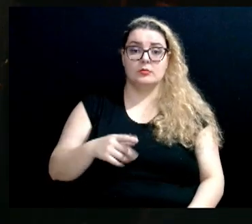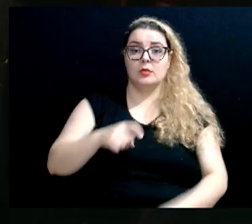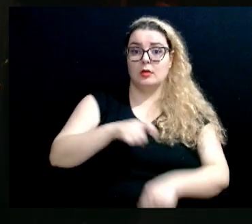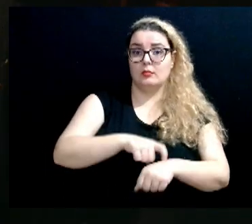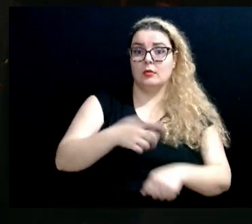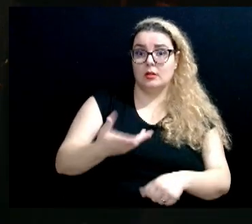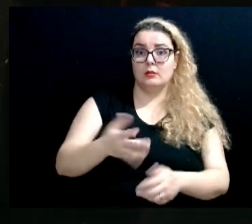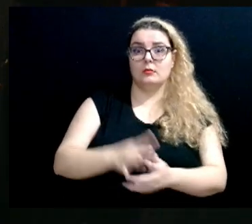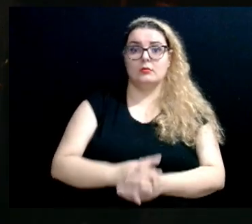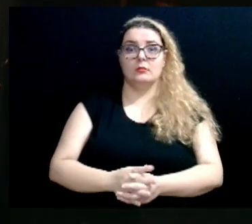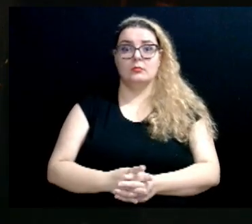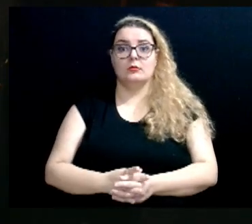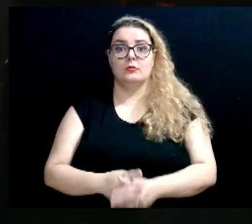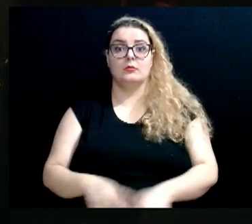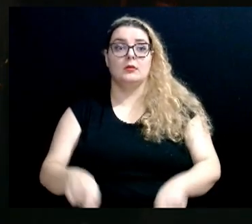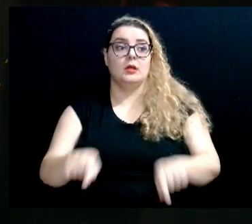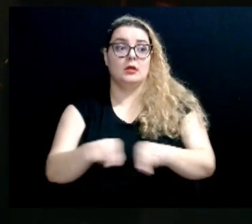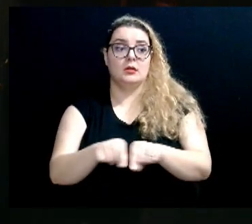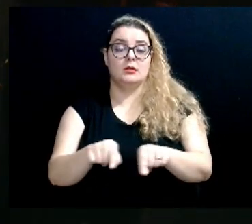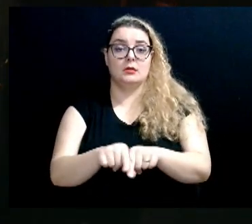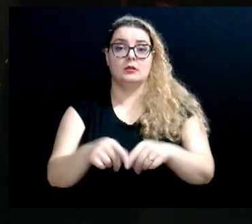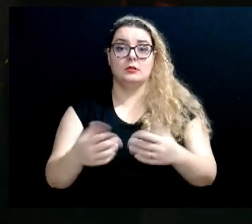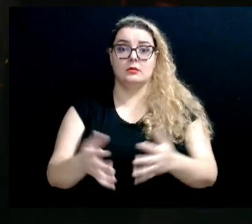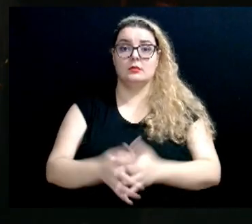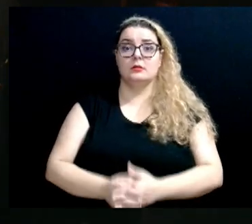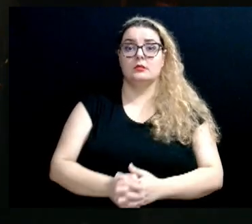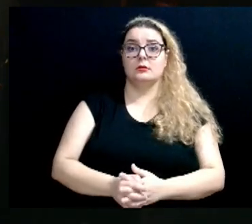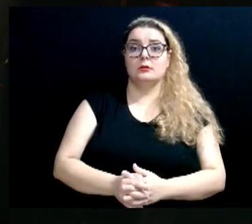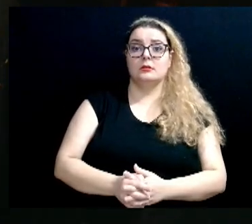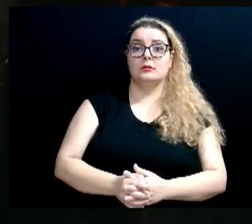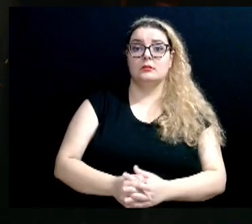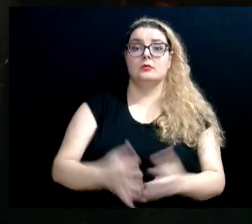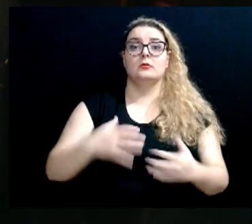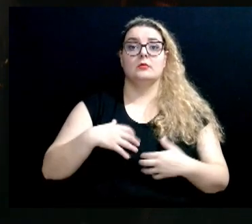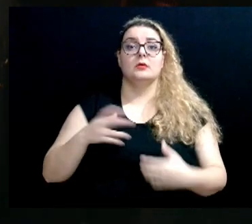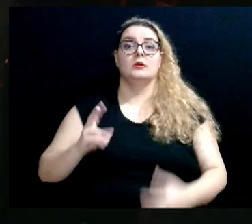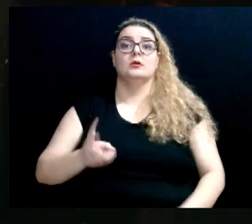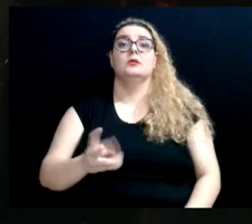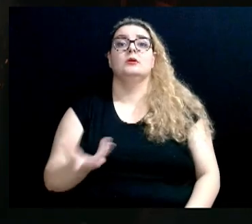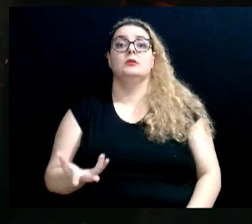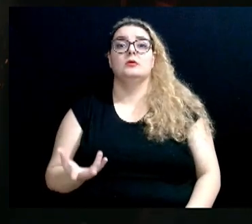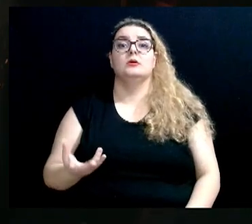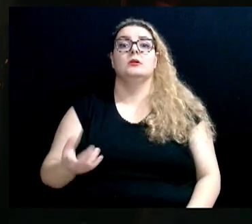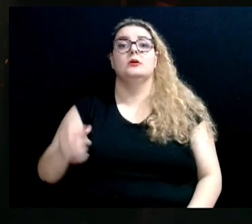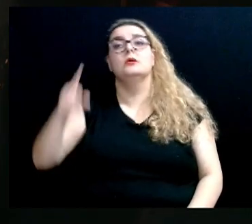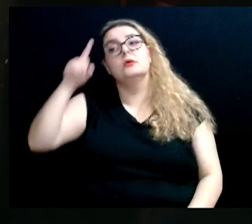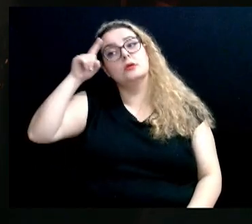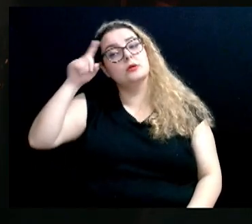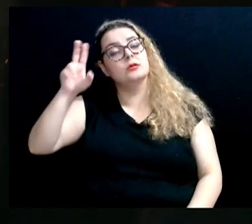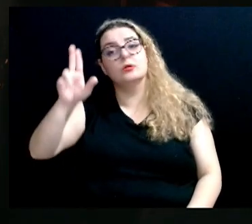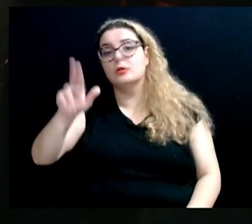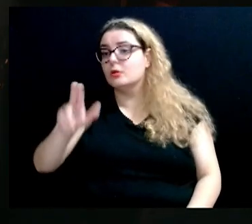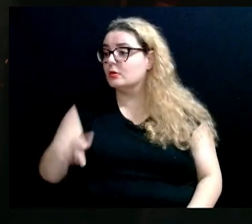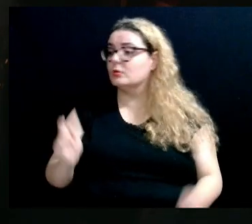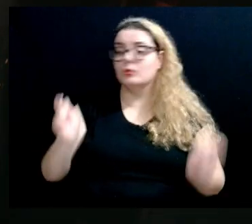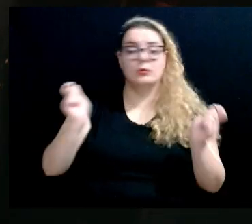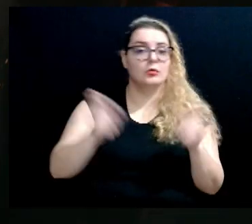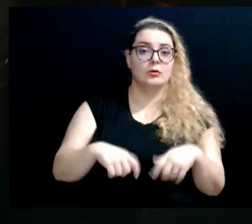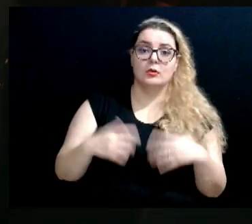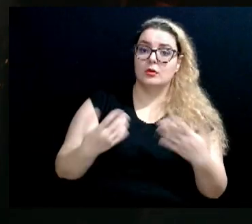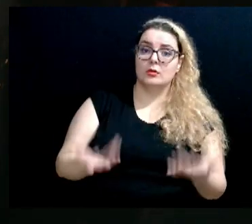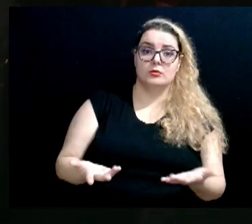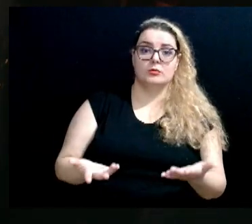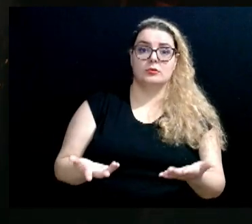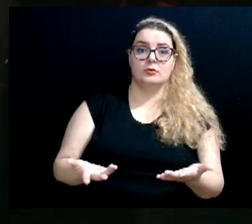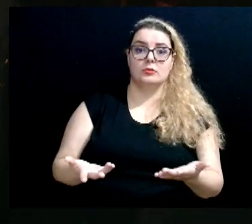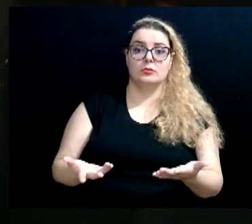tempo, a gente tem uma sensação constante de que o dia nunca é suficiente para a gente cumprir